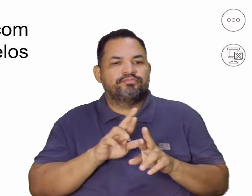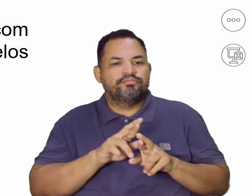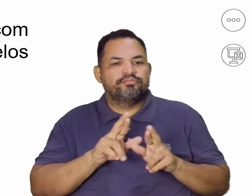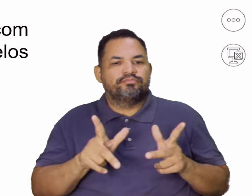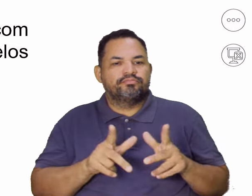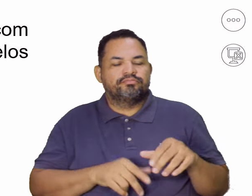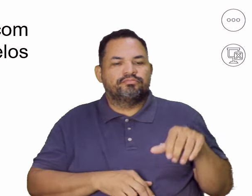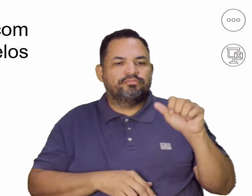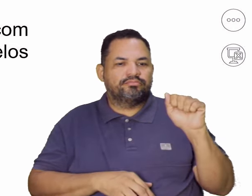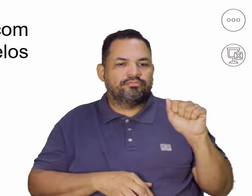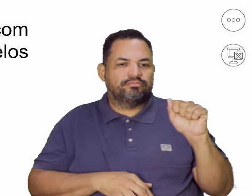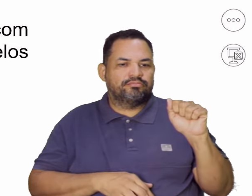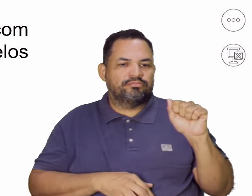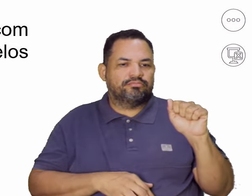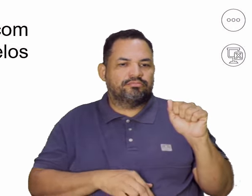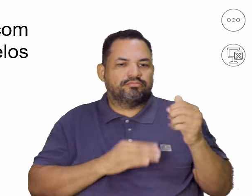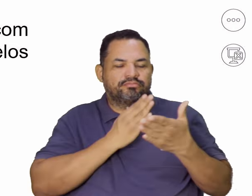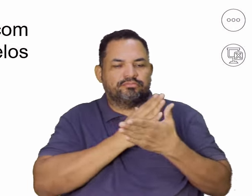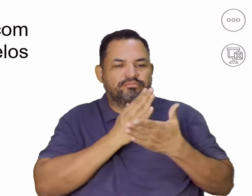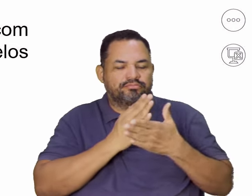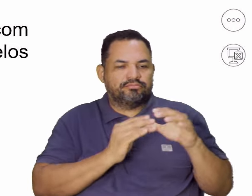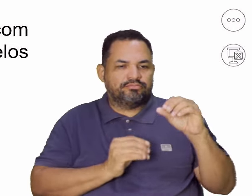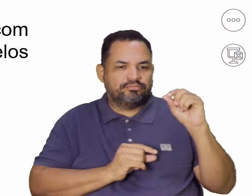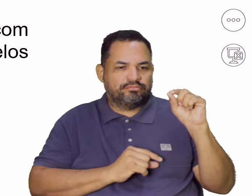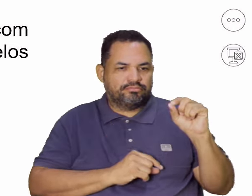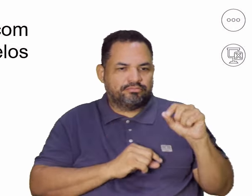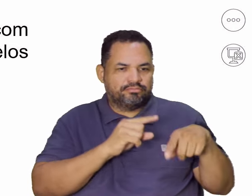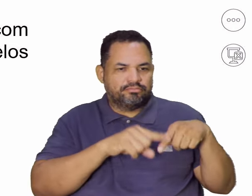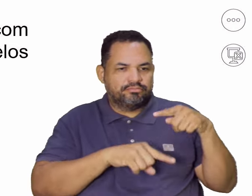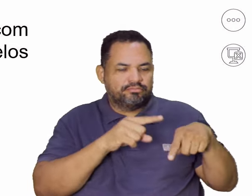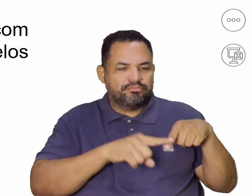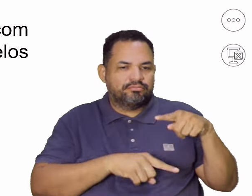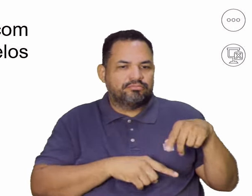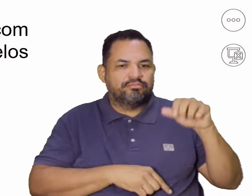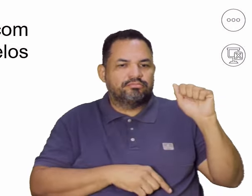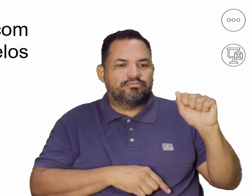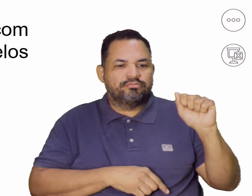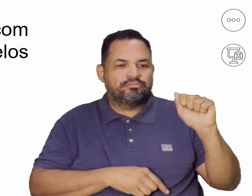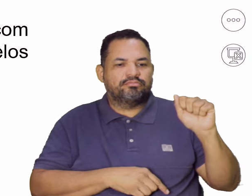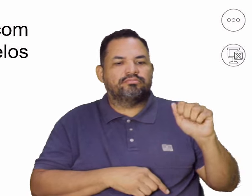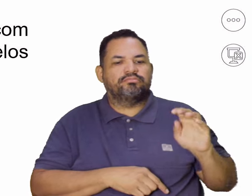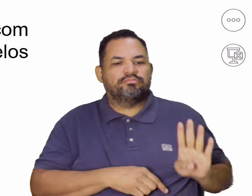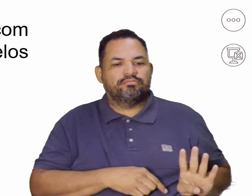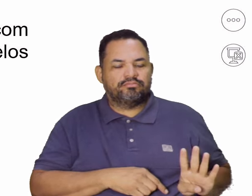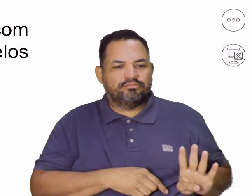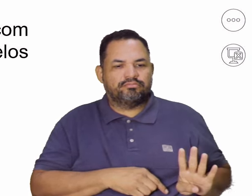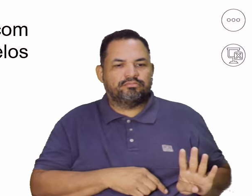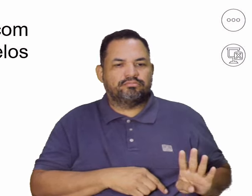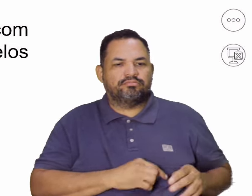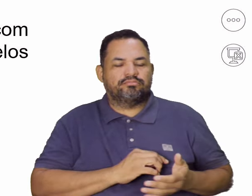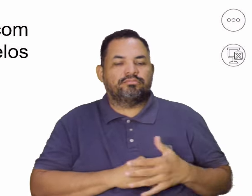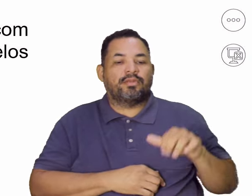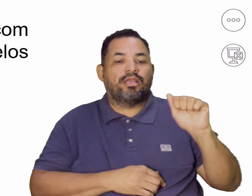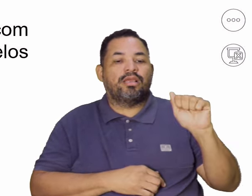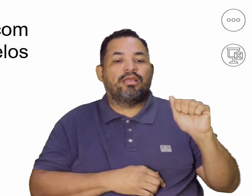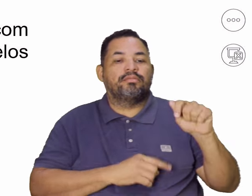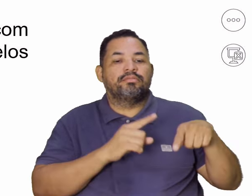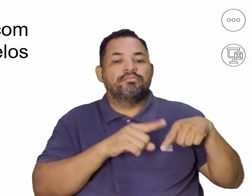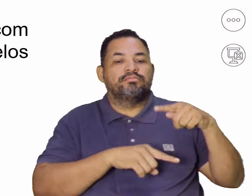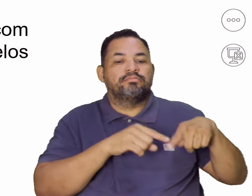entre partículas alfas partícula Beta e partícula Gama O que são emissões alfa